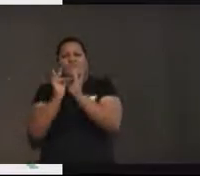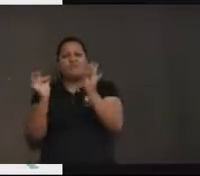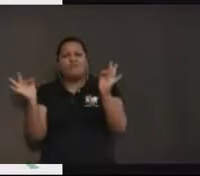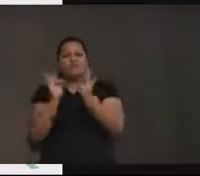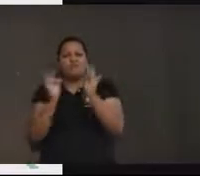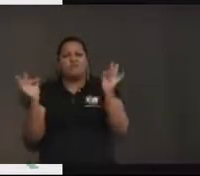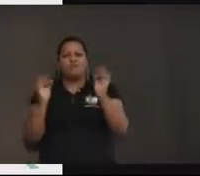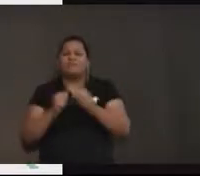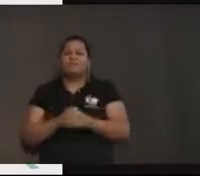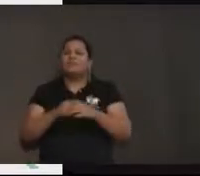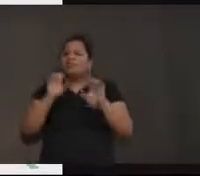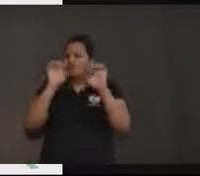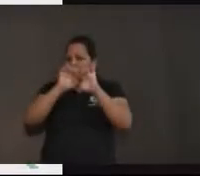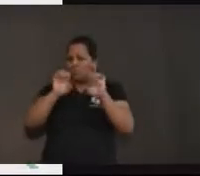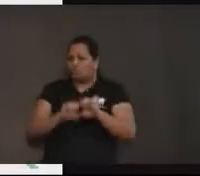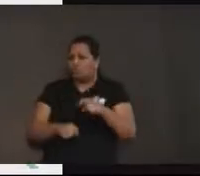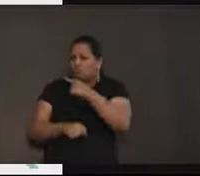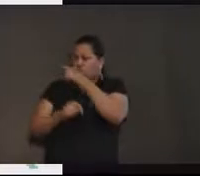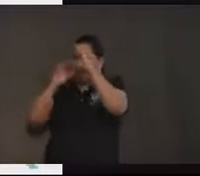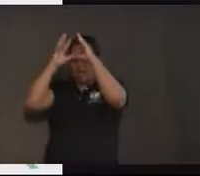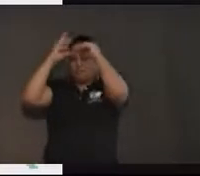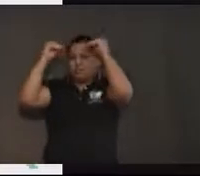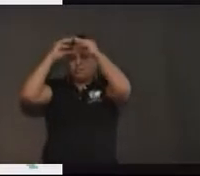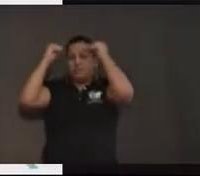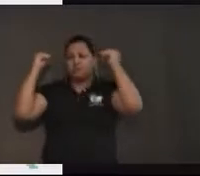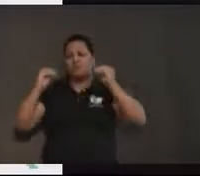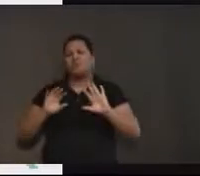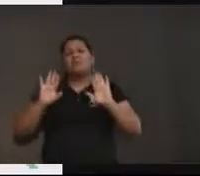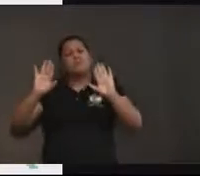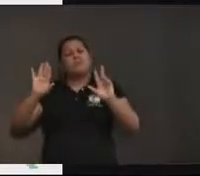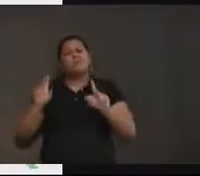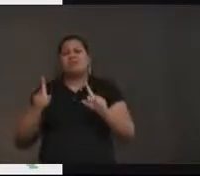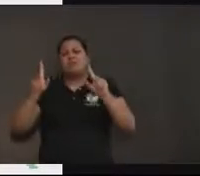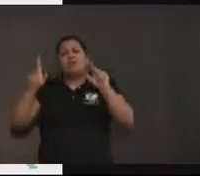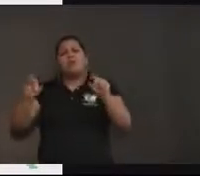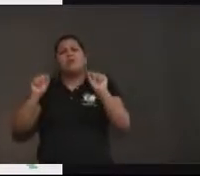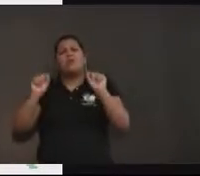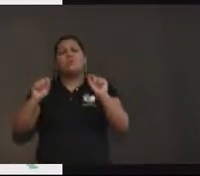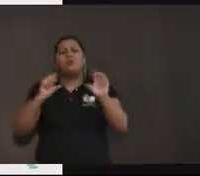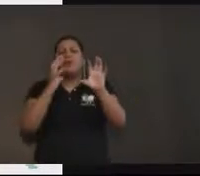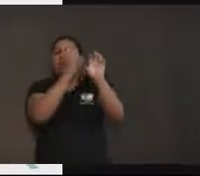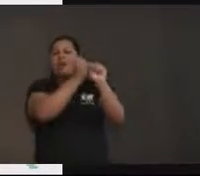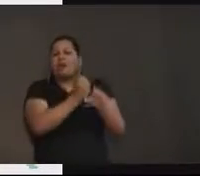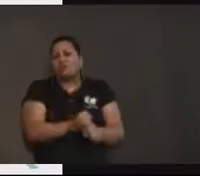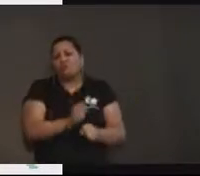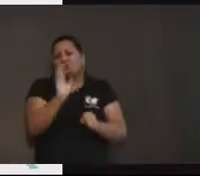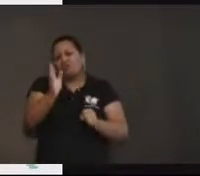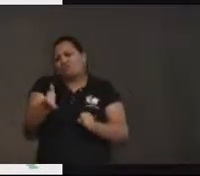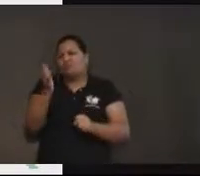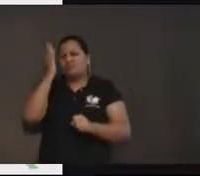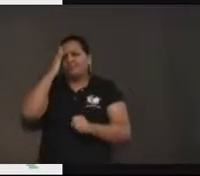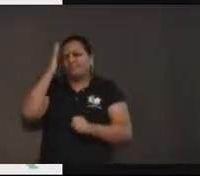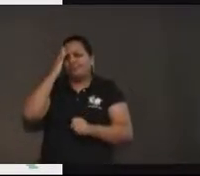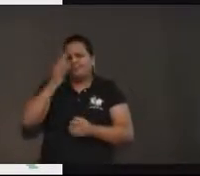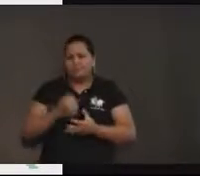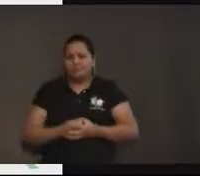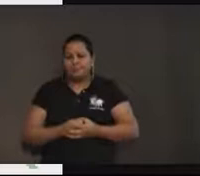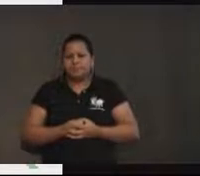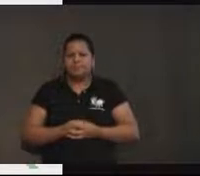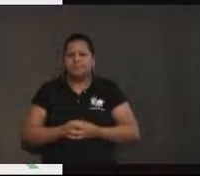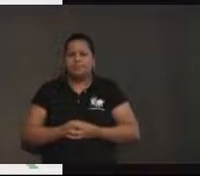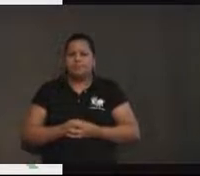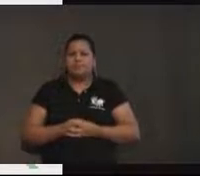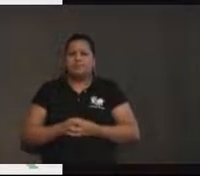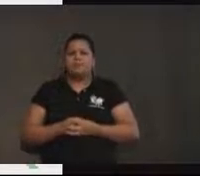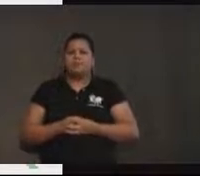mais abstrata mas é exatamente a mesma receita de coisas de cálculo que a gente faz acham multiplicador de Lagrange